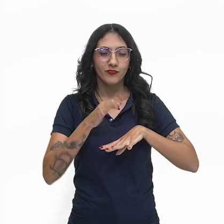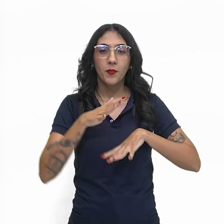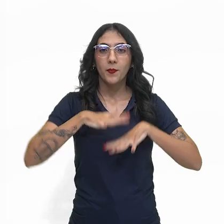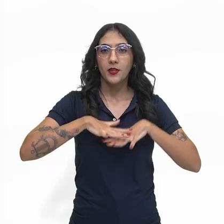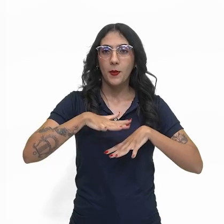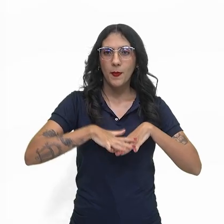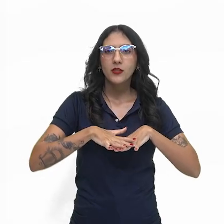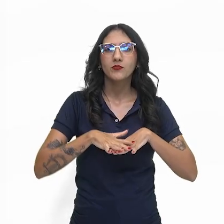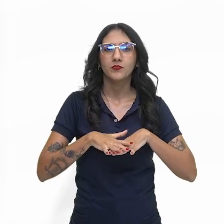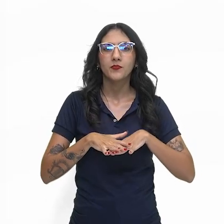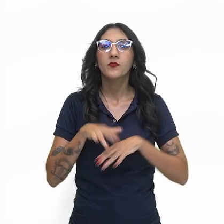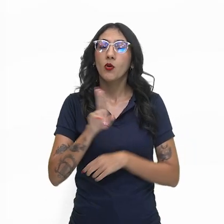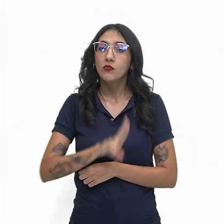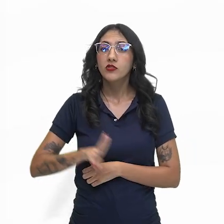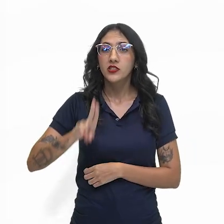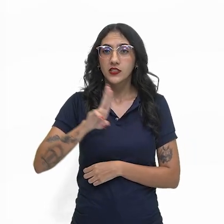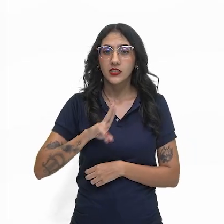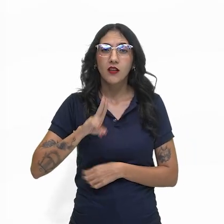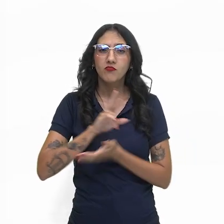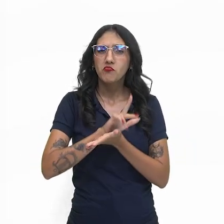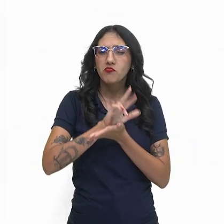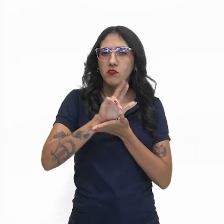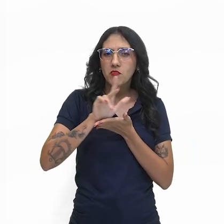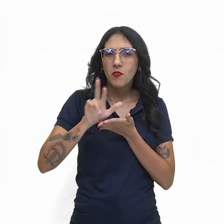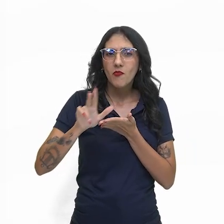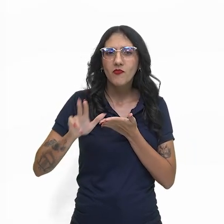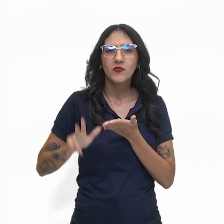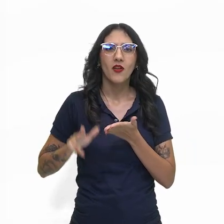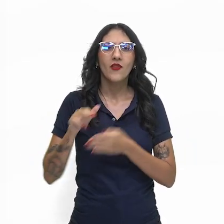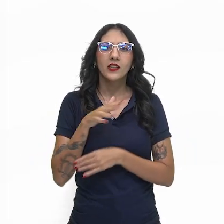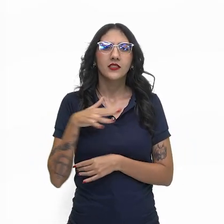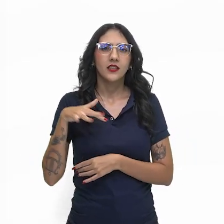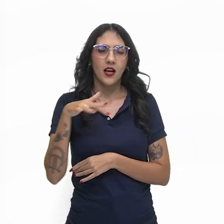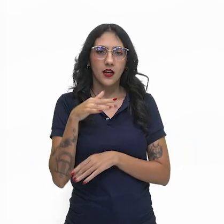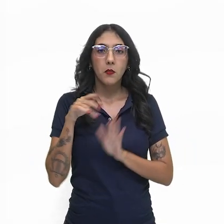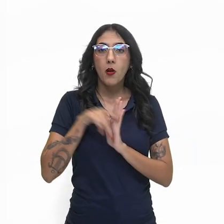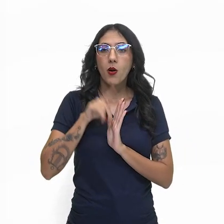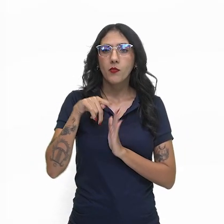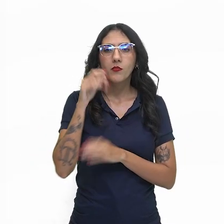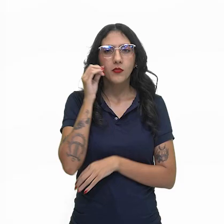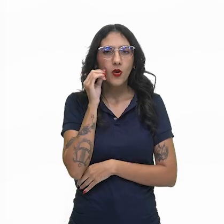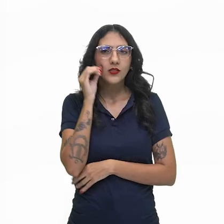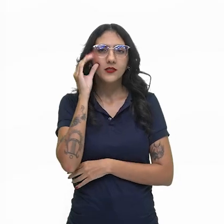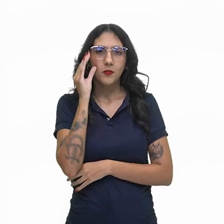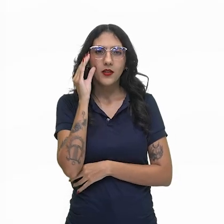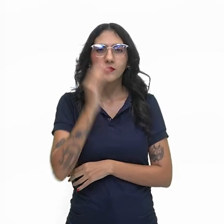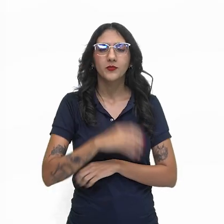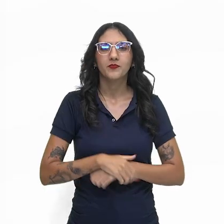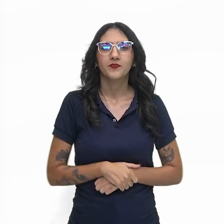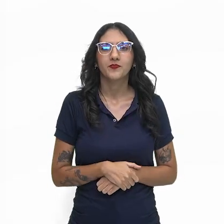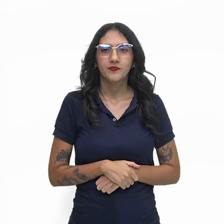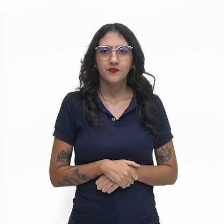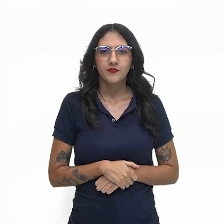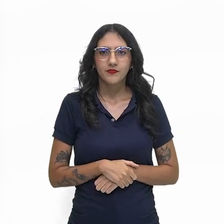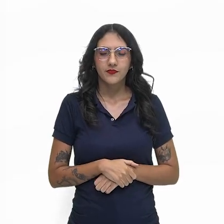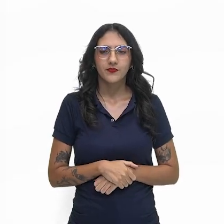matemático amplamente utilizado em diversas áreas do